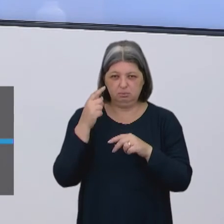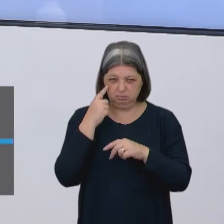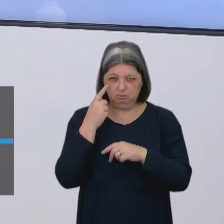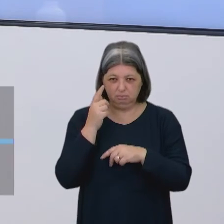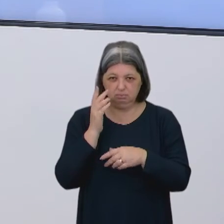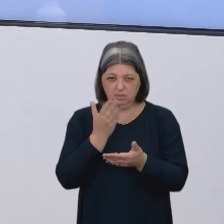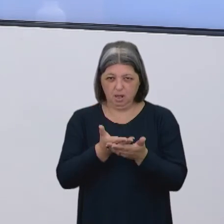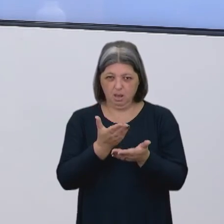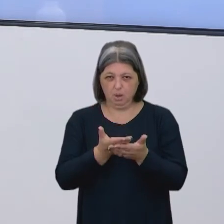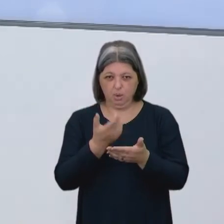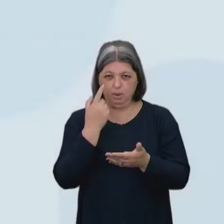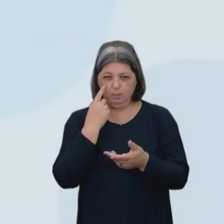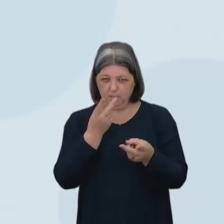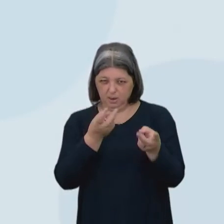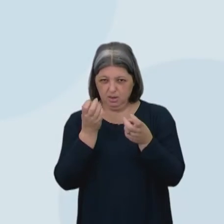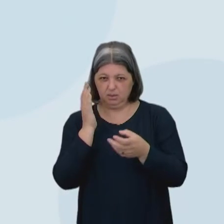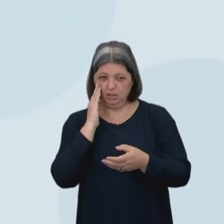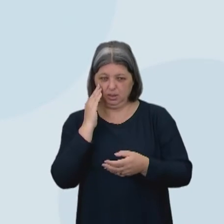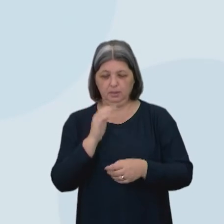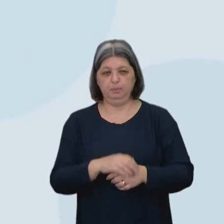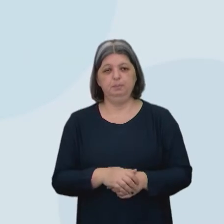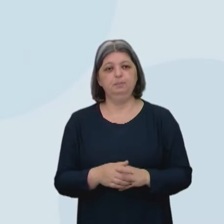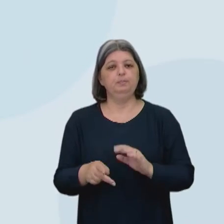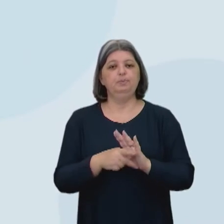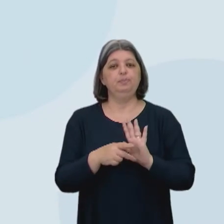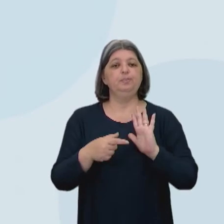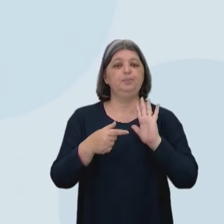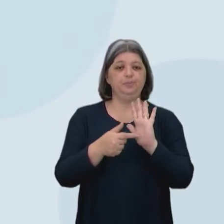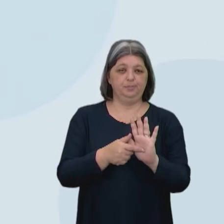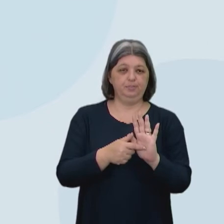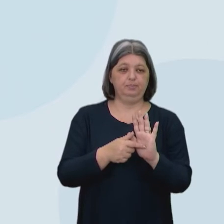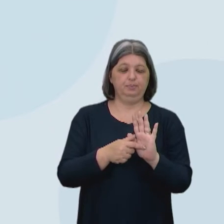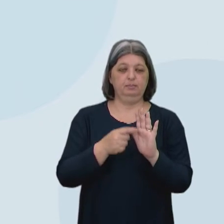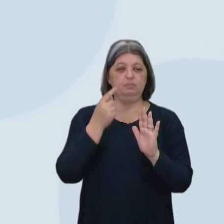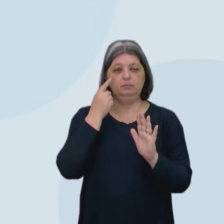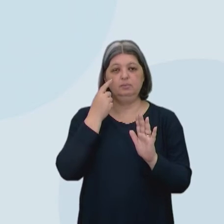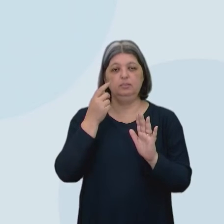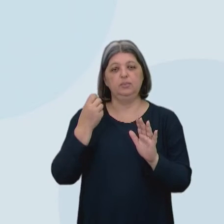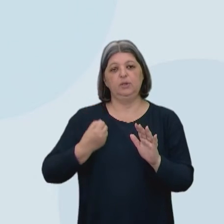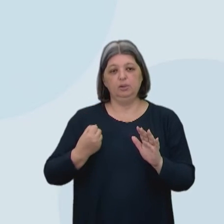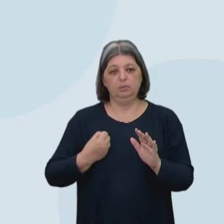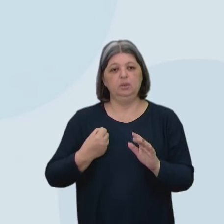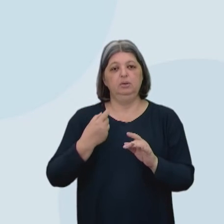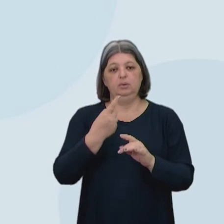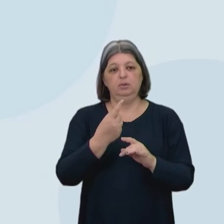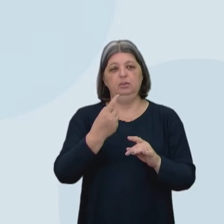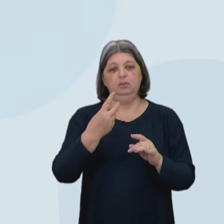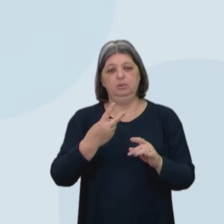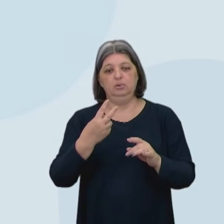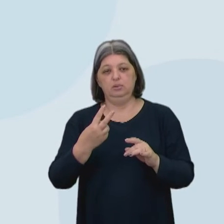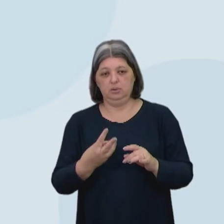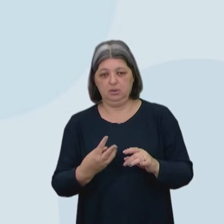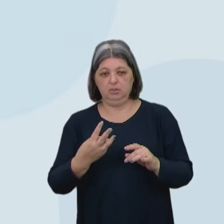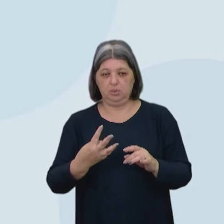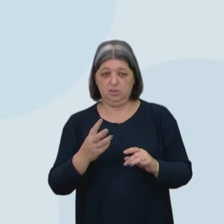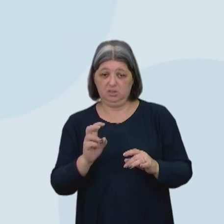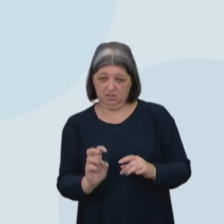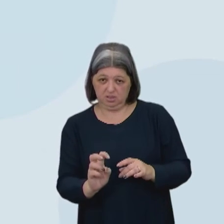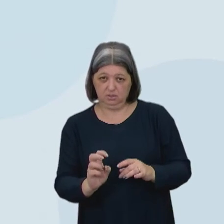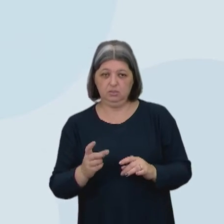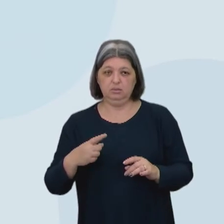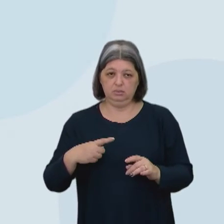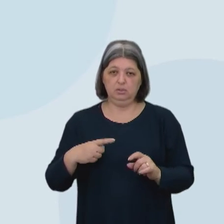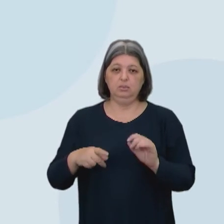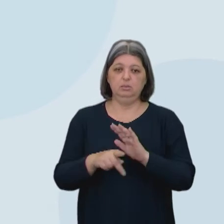ó. Observem os números apresentados nos itens a seguir. Então tem o 1, 2, 3, 4, 5, tem cada númerozinho e